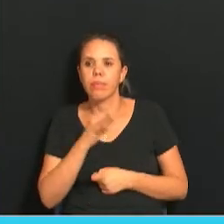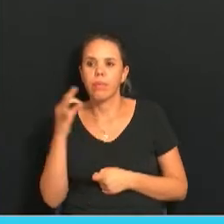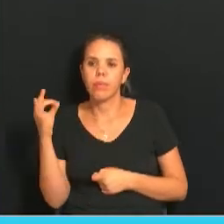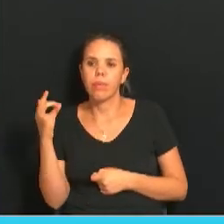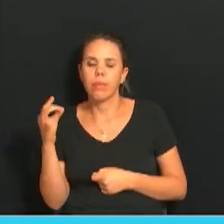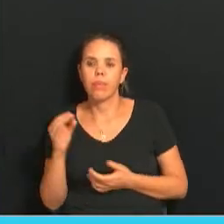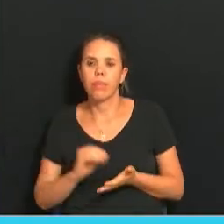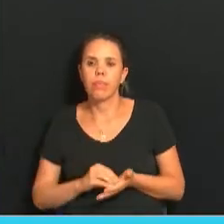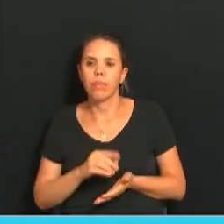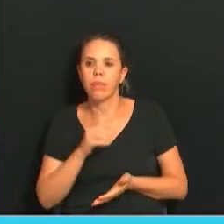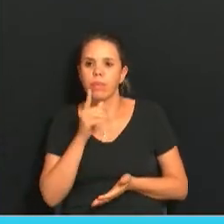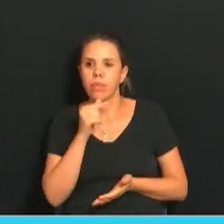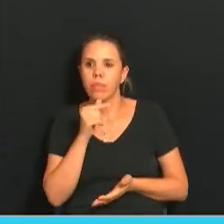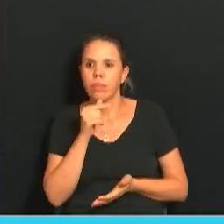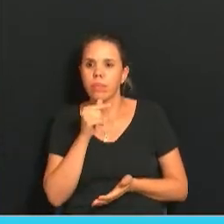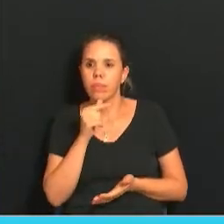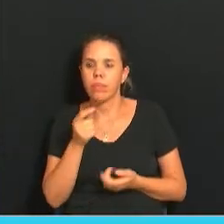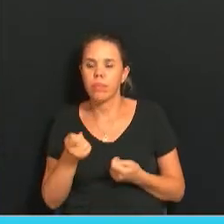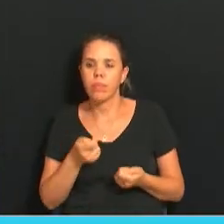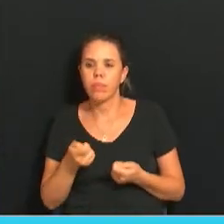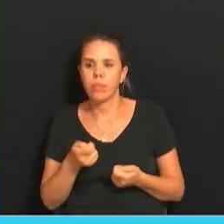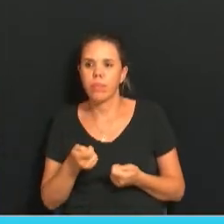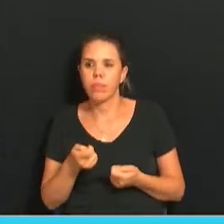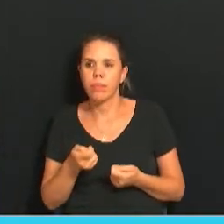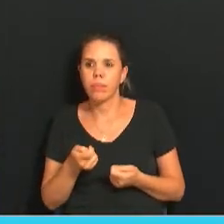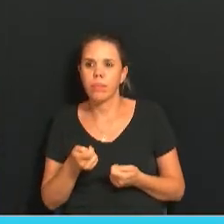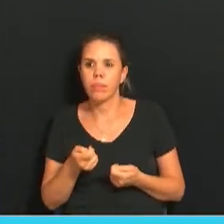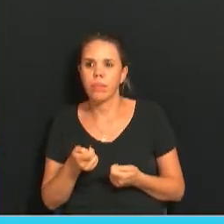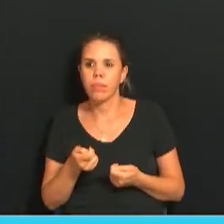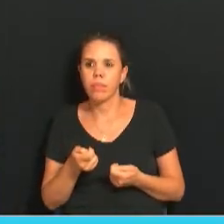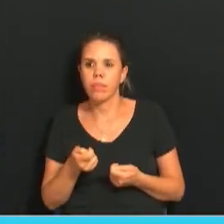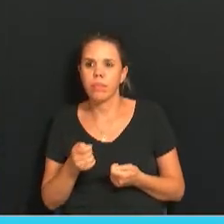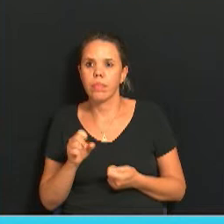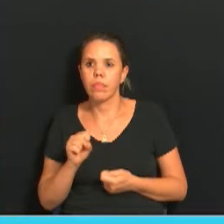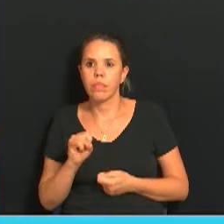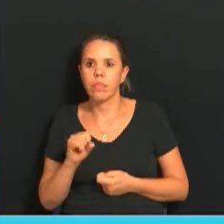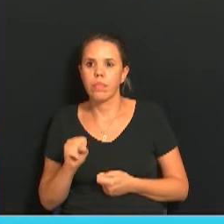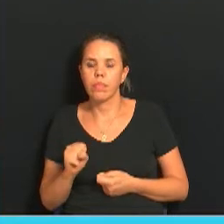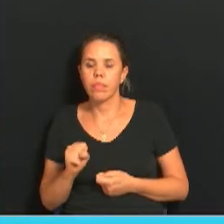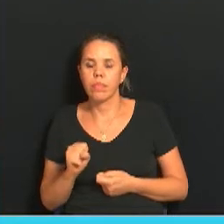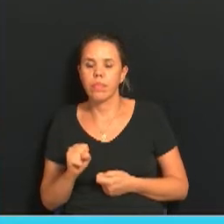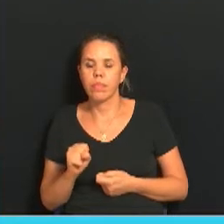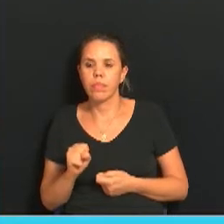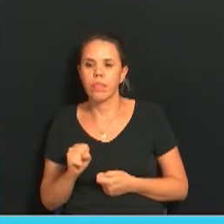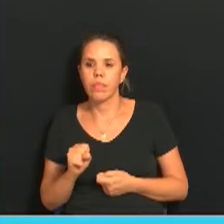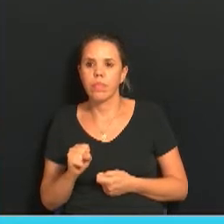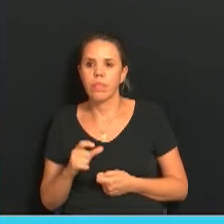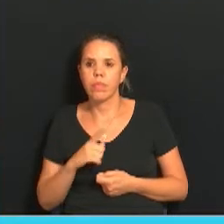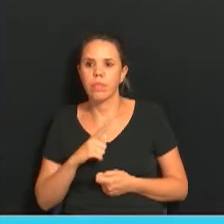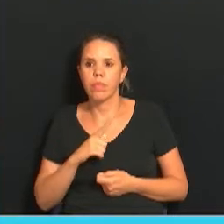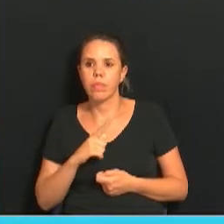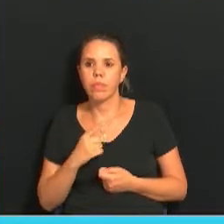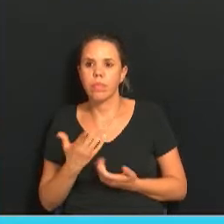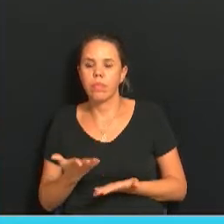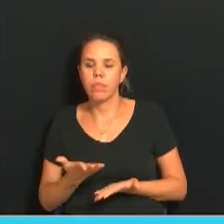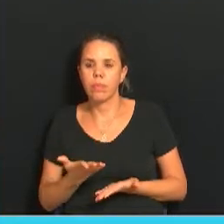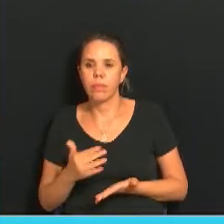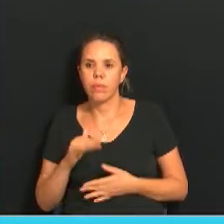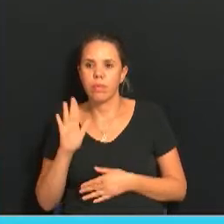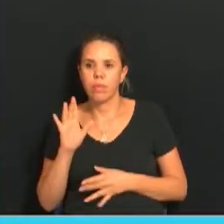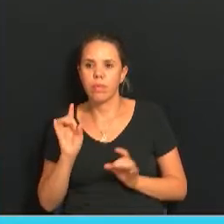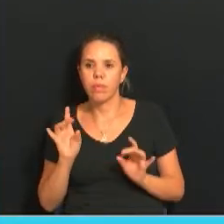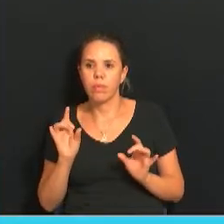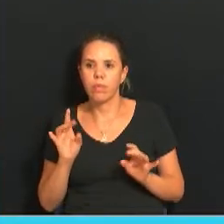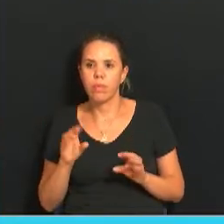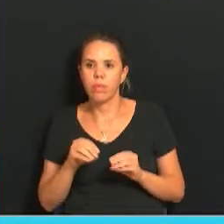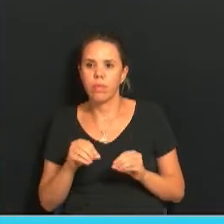escassez de água, consegue controlar muito bem a oferta desses sais, principalmente porque nós temos uma oferta de potássio mais rica na